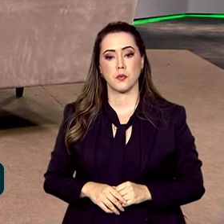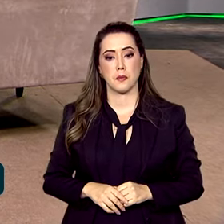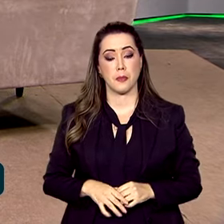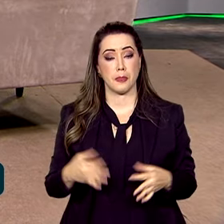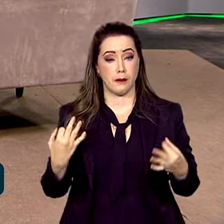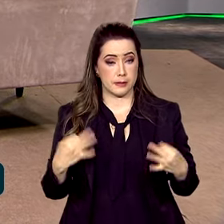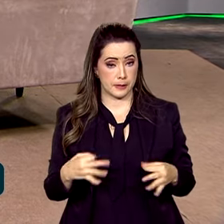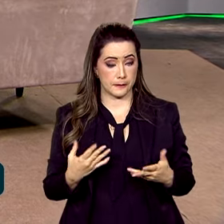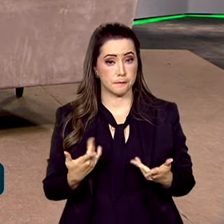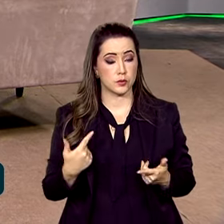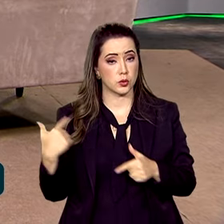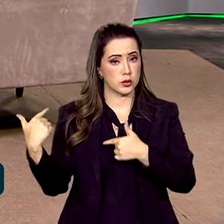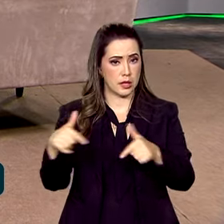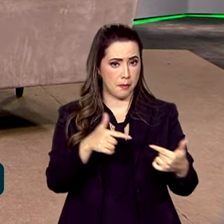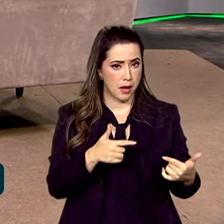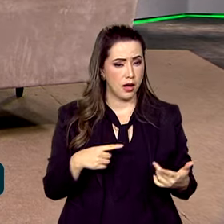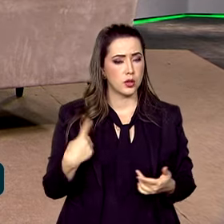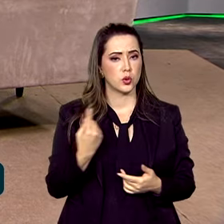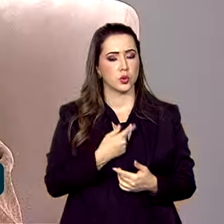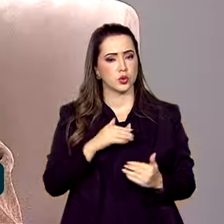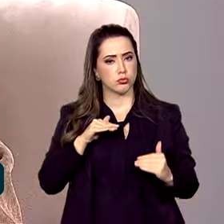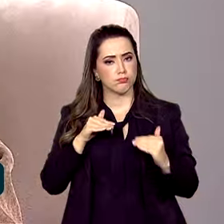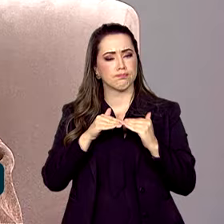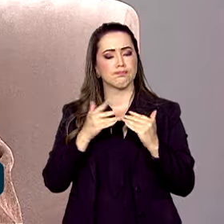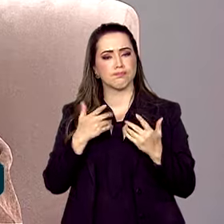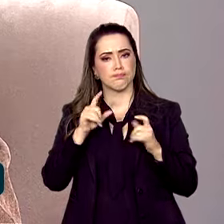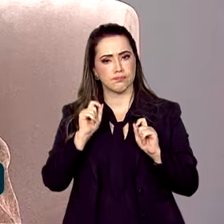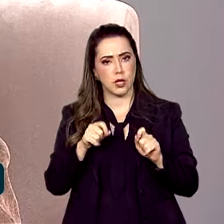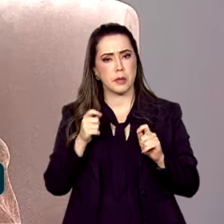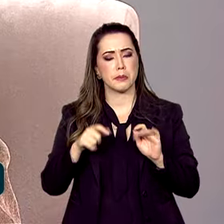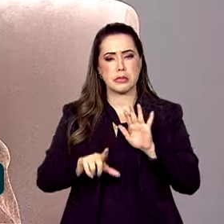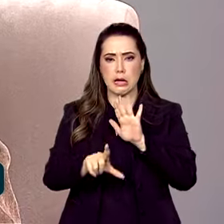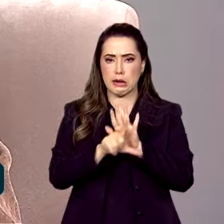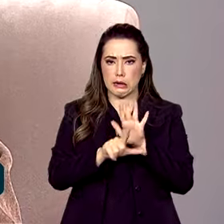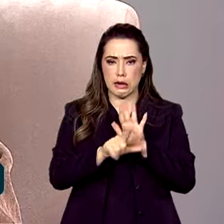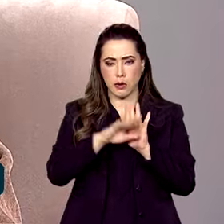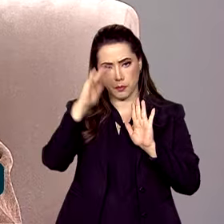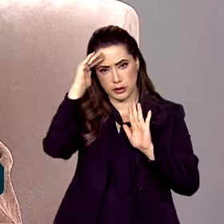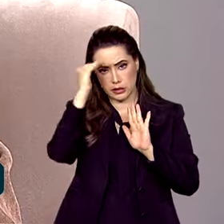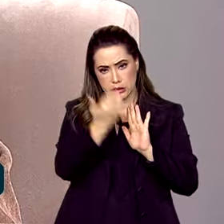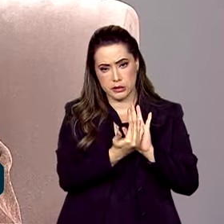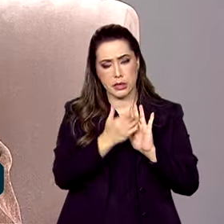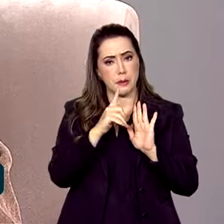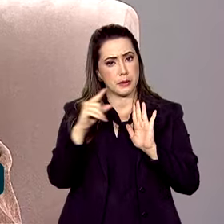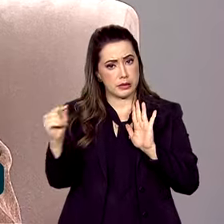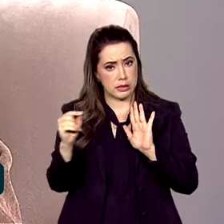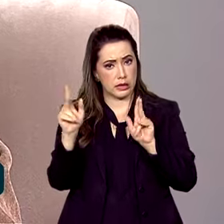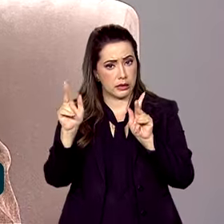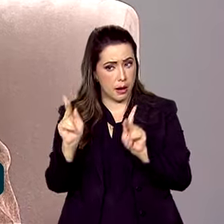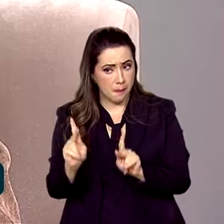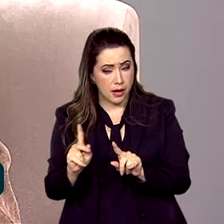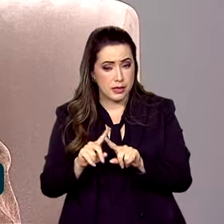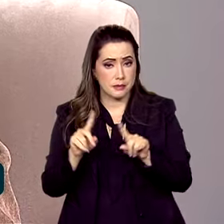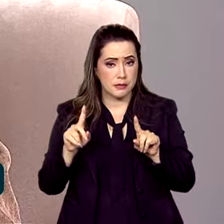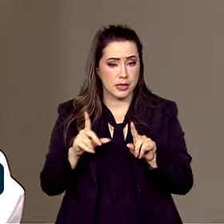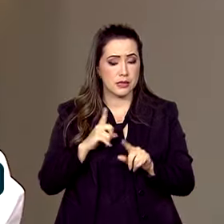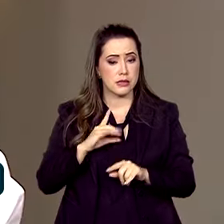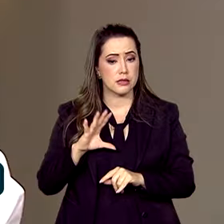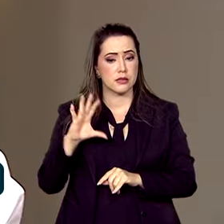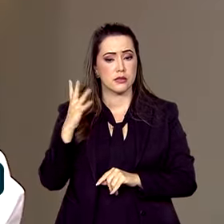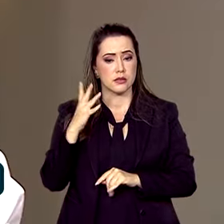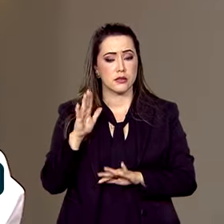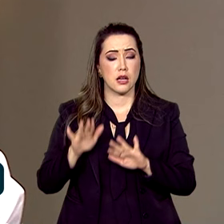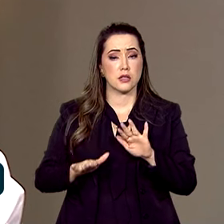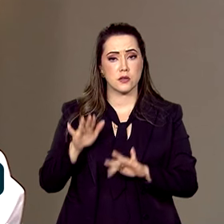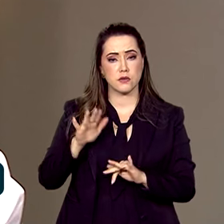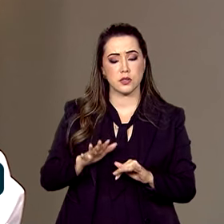todo esse trabalho, né, de convencimento, de que a lei tem que ser cumprida para uma retirada pacífica. Há casos, secretária, que